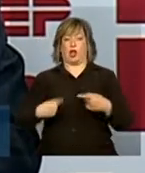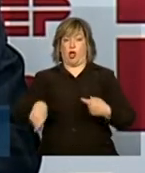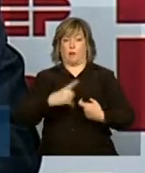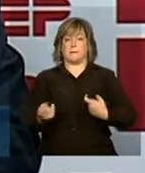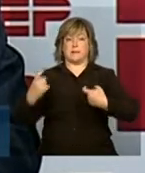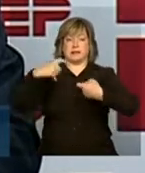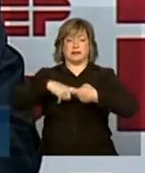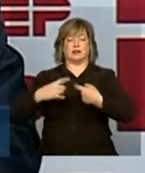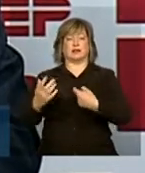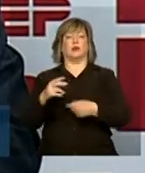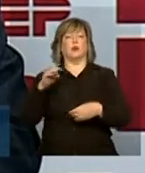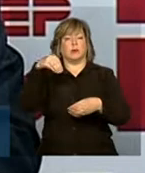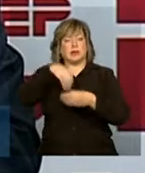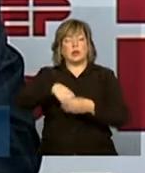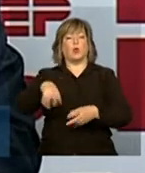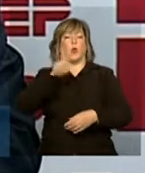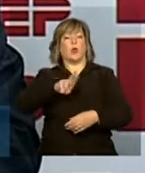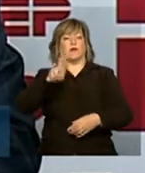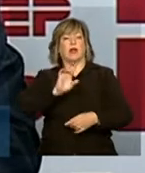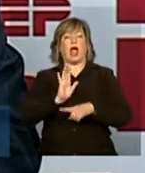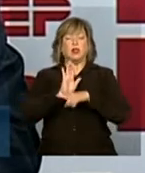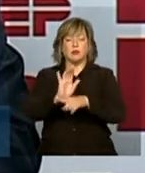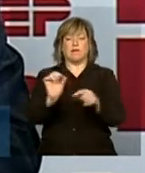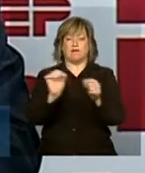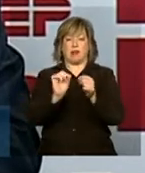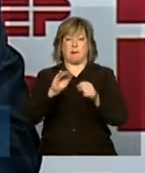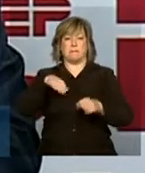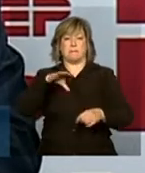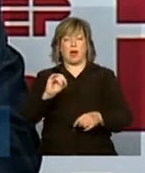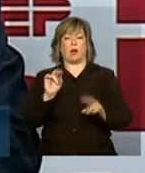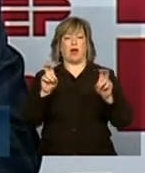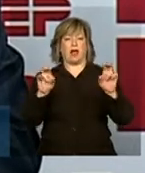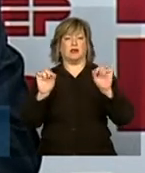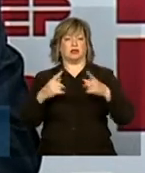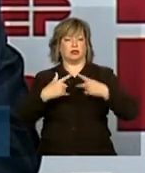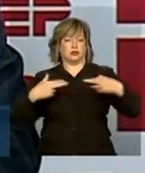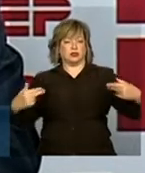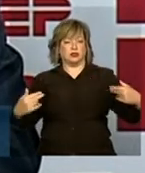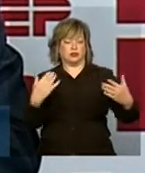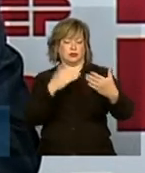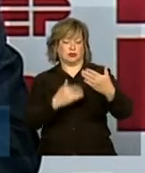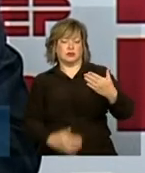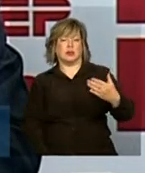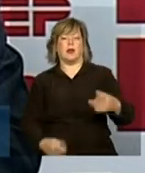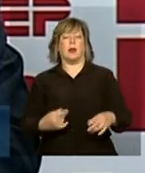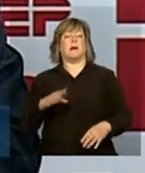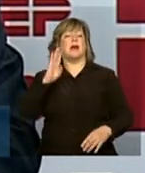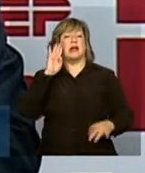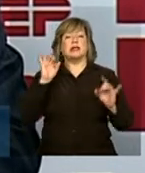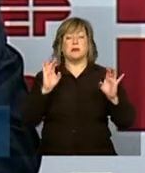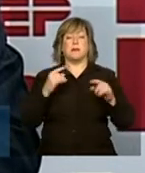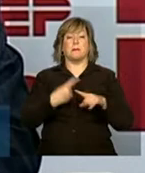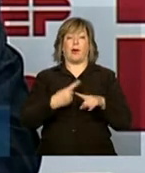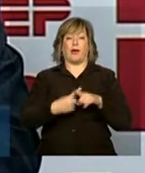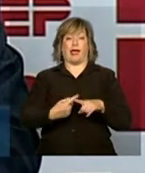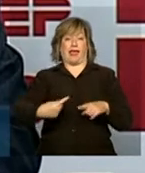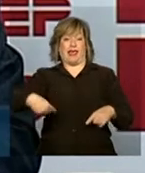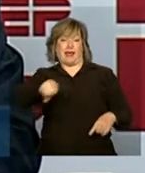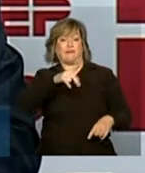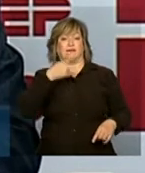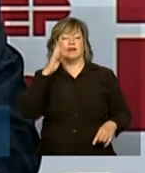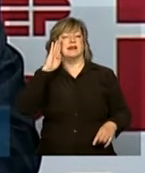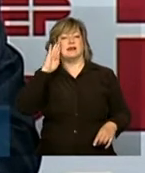parceiros nas universidades que ajudam a formar o banco de questões, especialmente porque eles